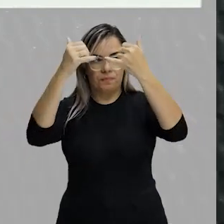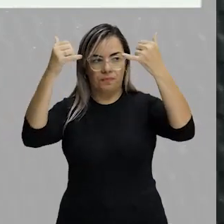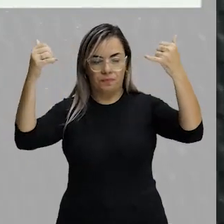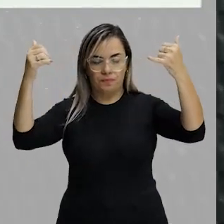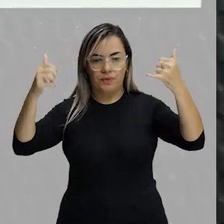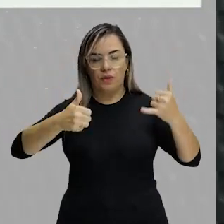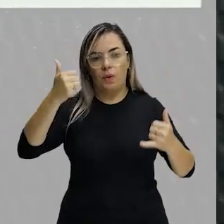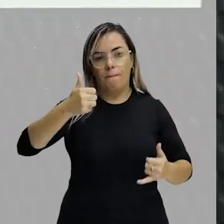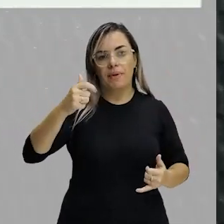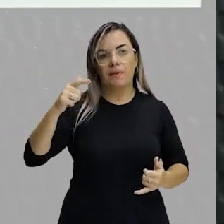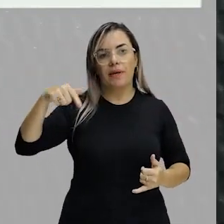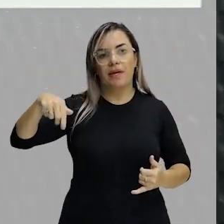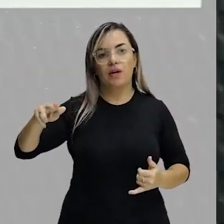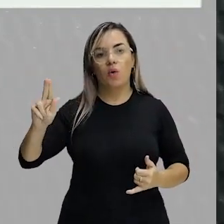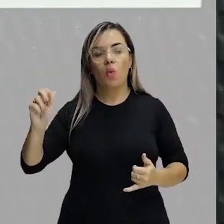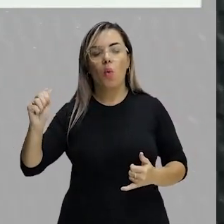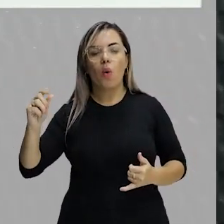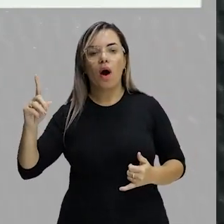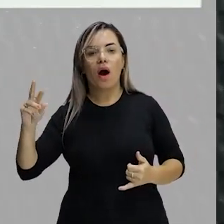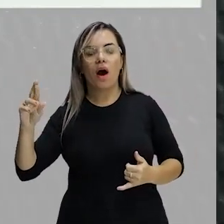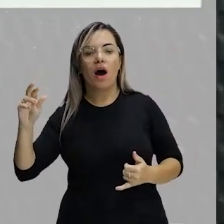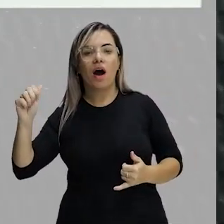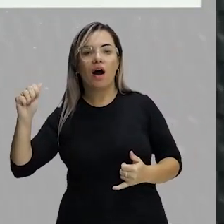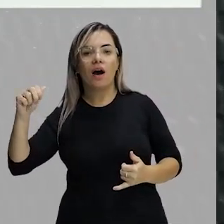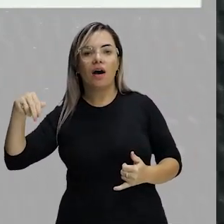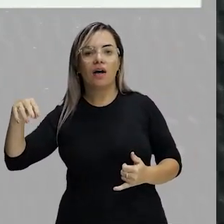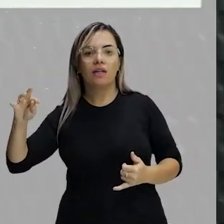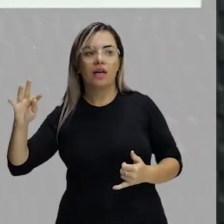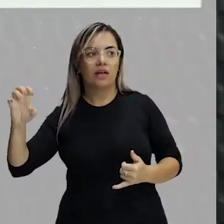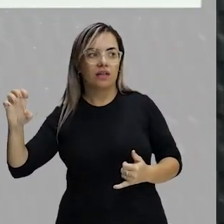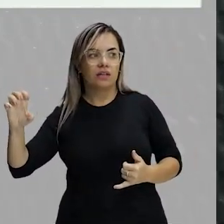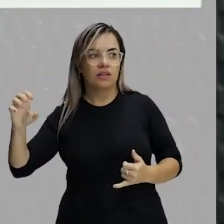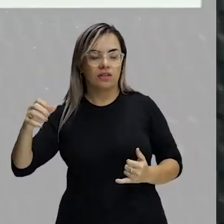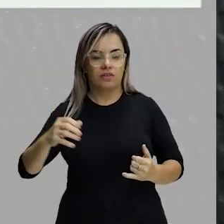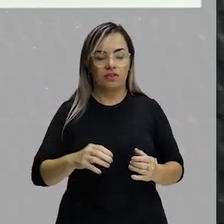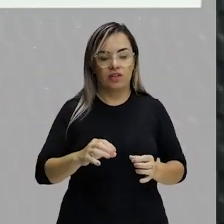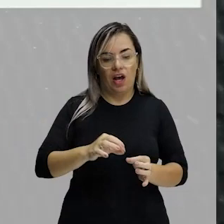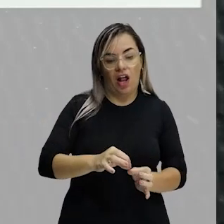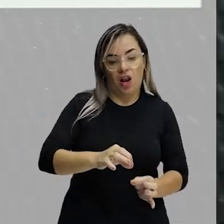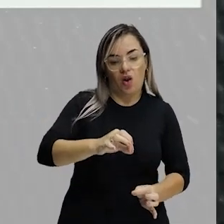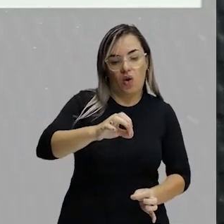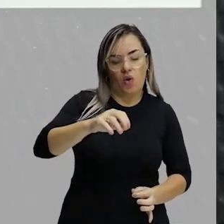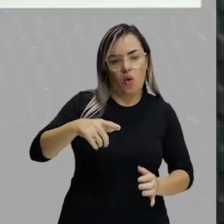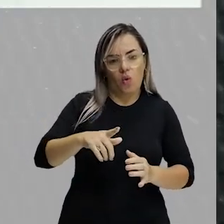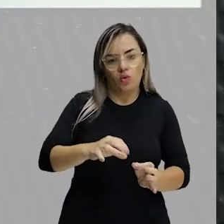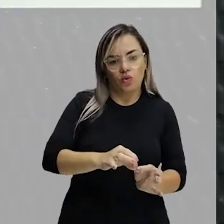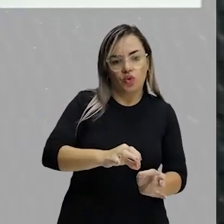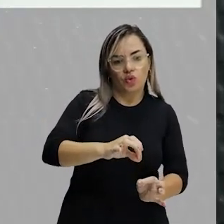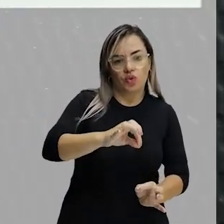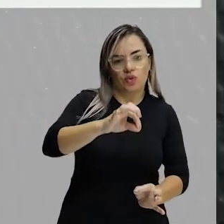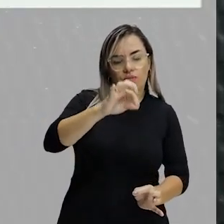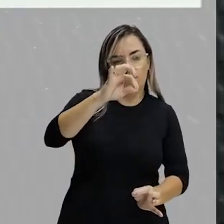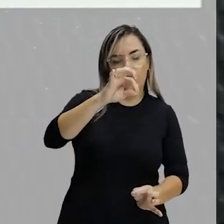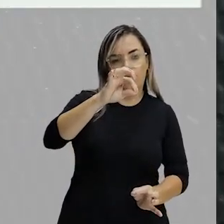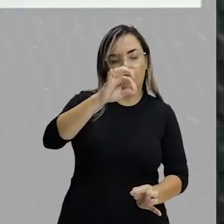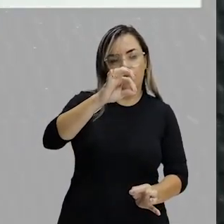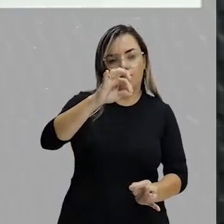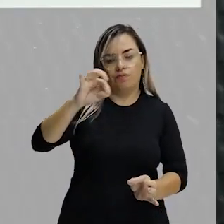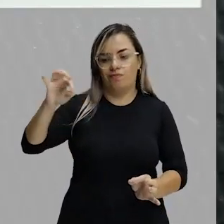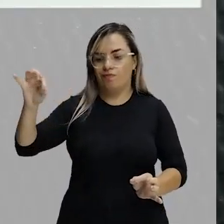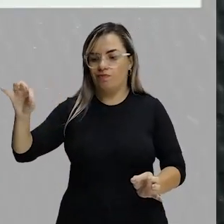está afastado desse centro aqui dos eixos coordenados, certo? Então essa é a situação que a gente vai